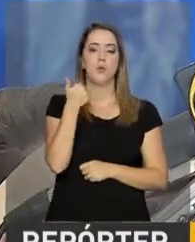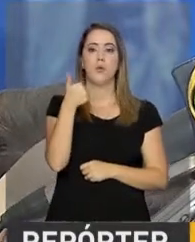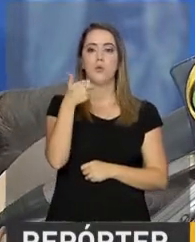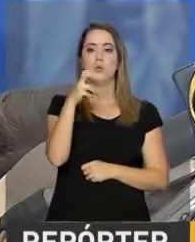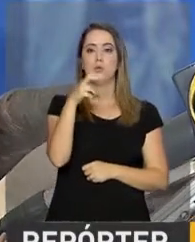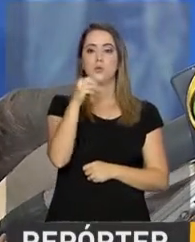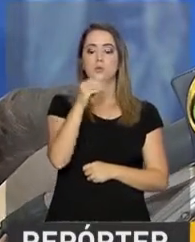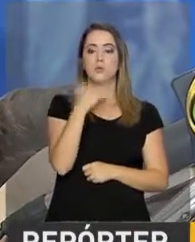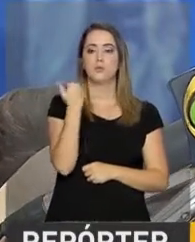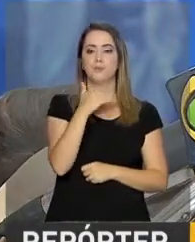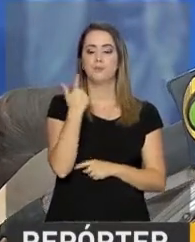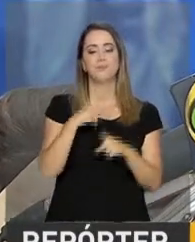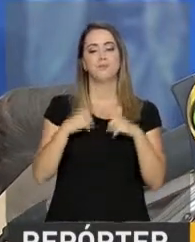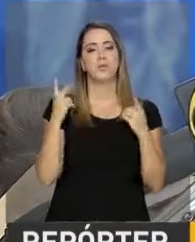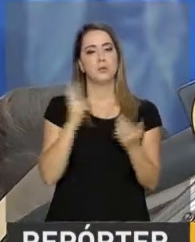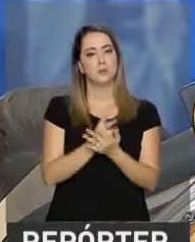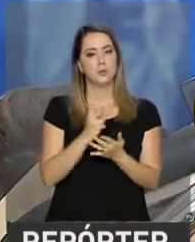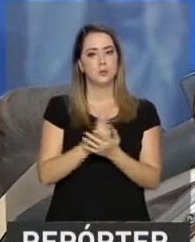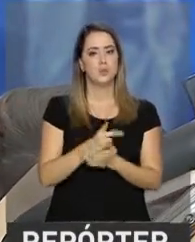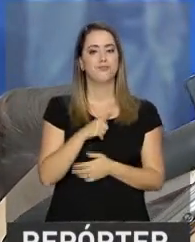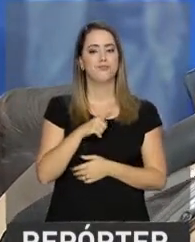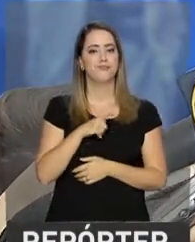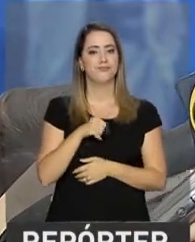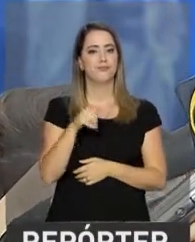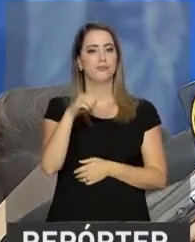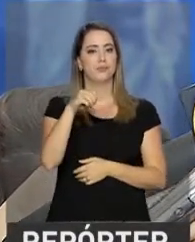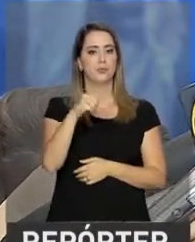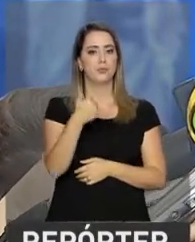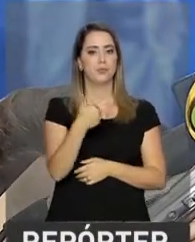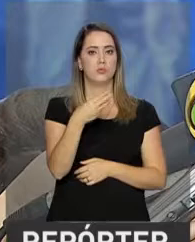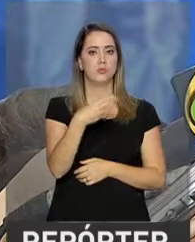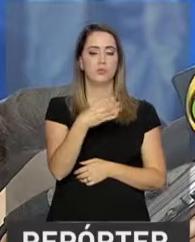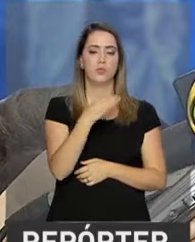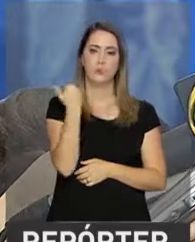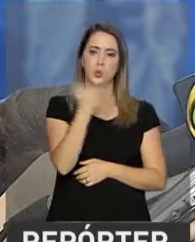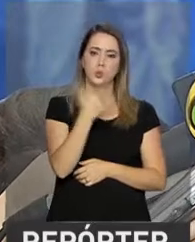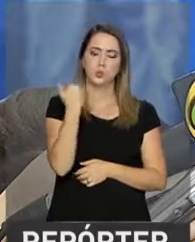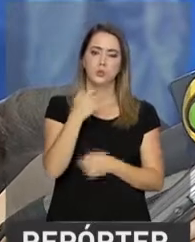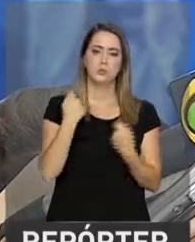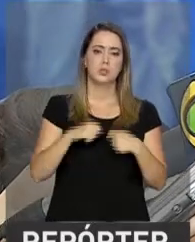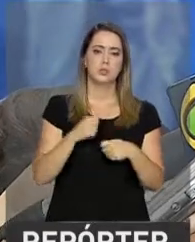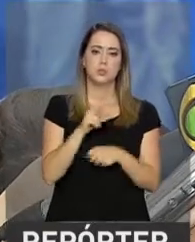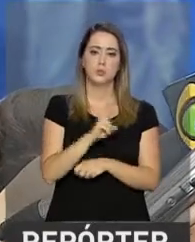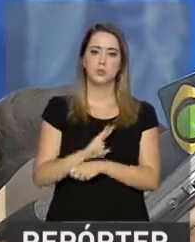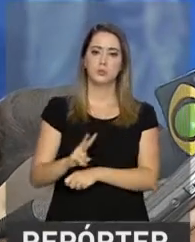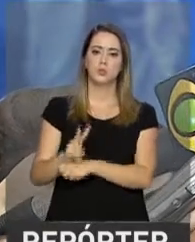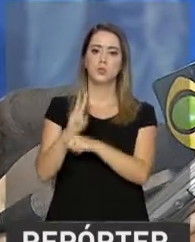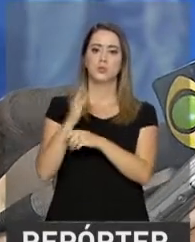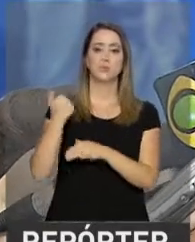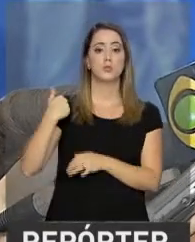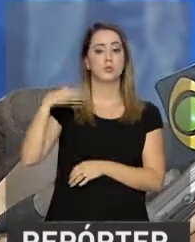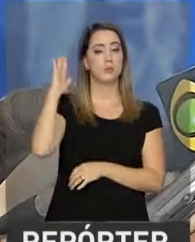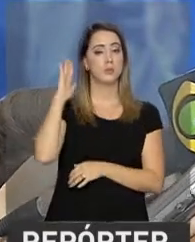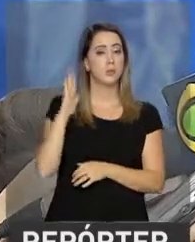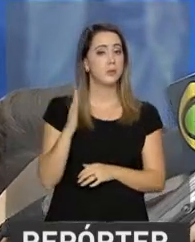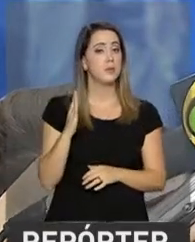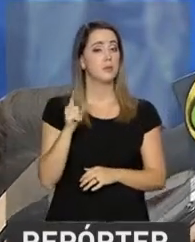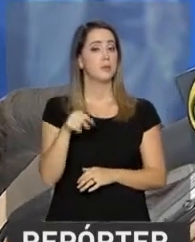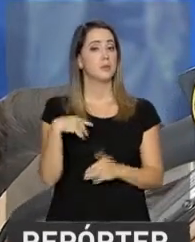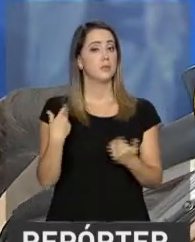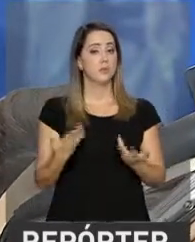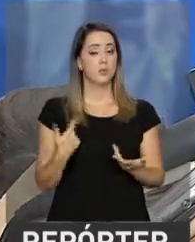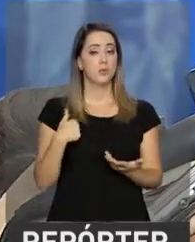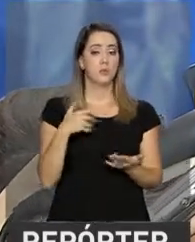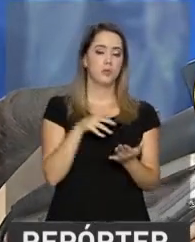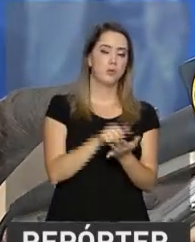nós tivemos 913 morte o que significa dizer que temos muito mais a trabalhar nesse sentido assim